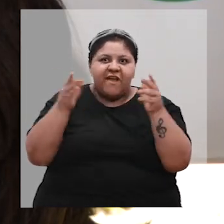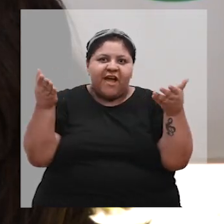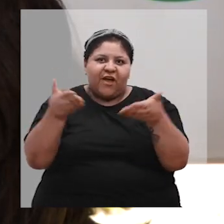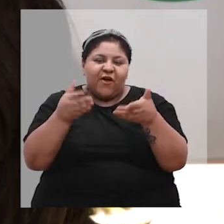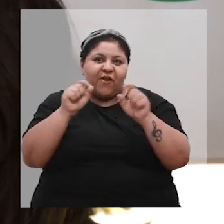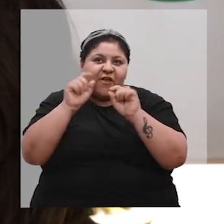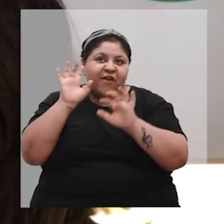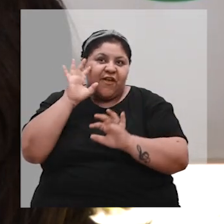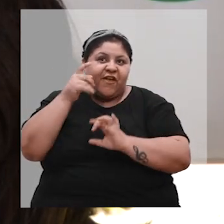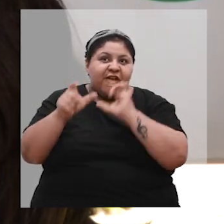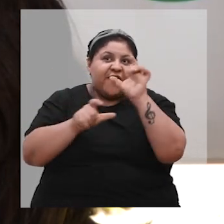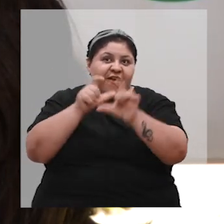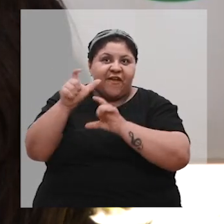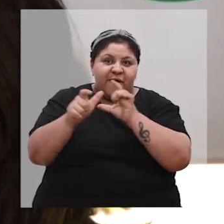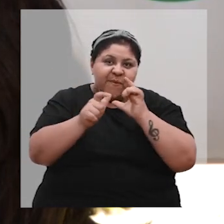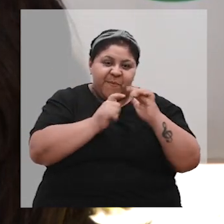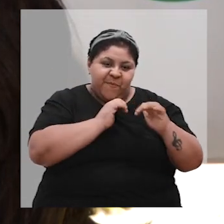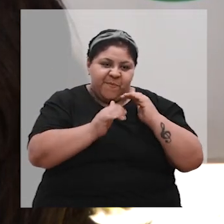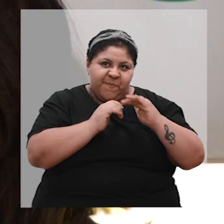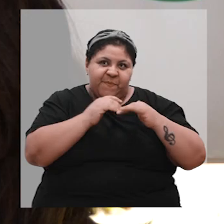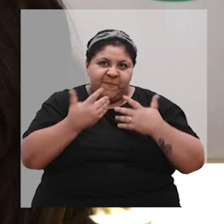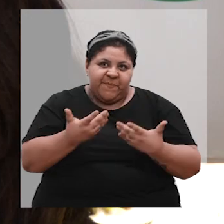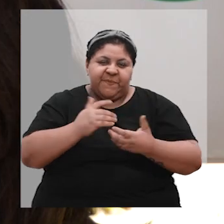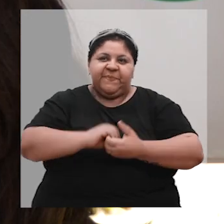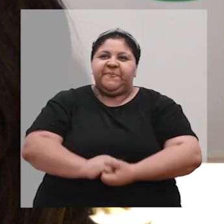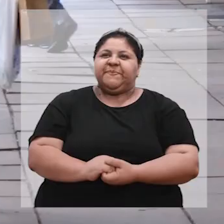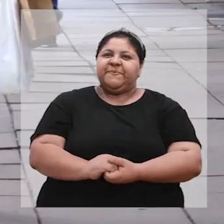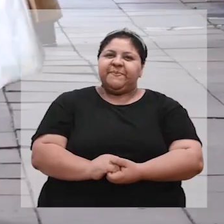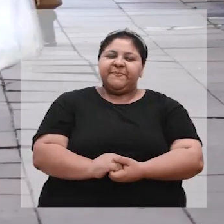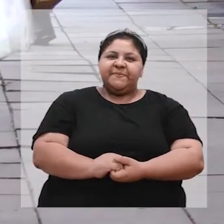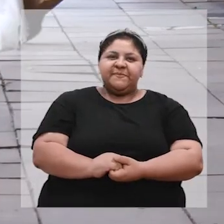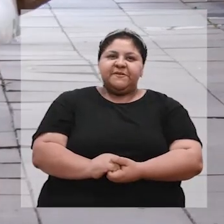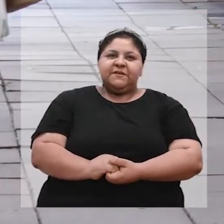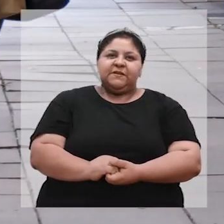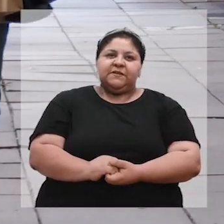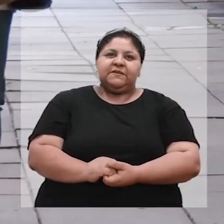Vamos ver como está acontecendo, como as pessoas estão se movimentando.